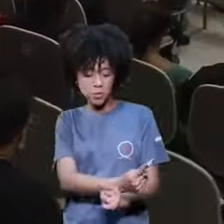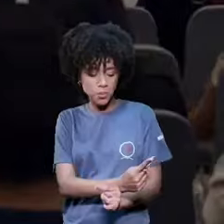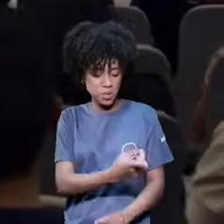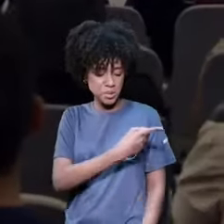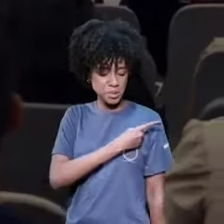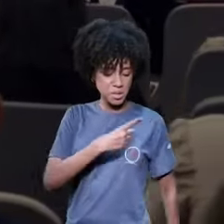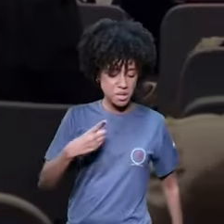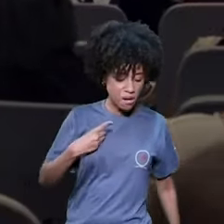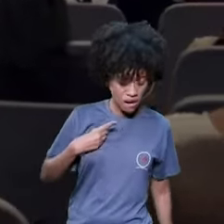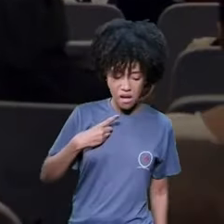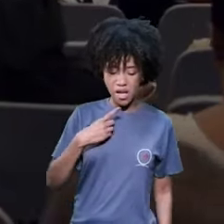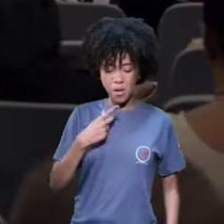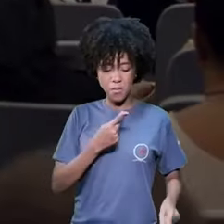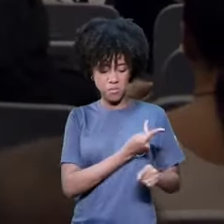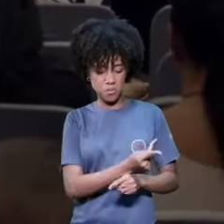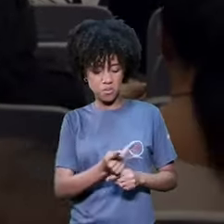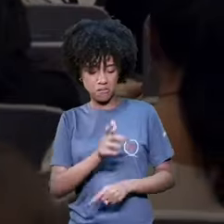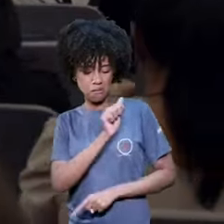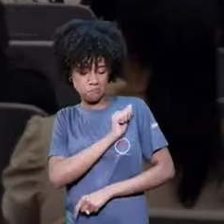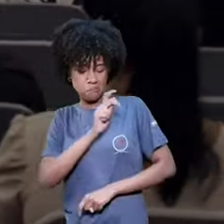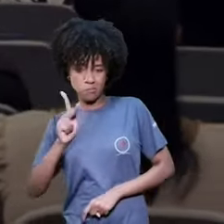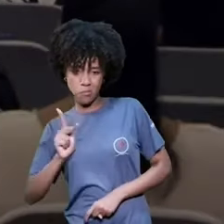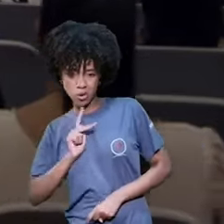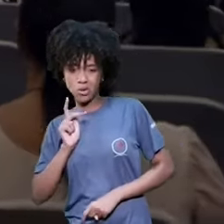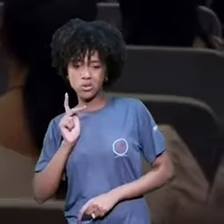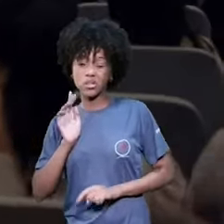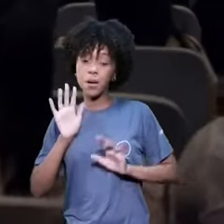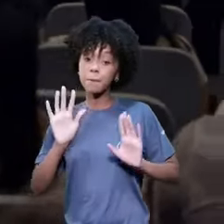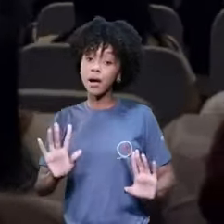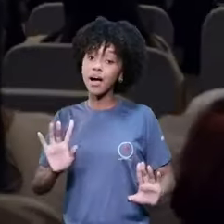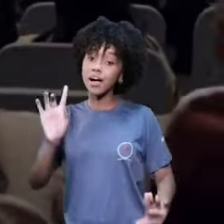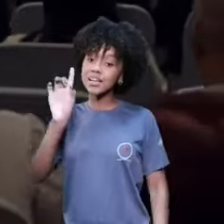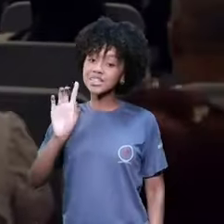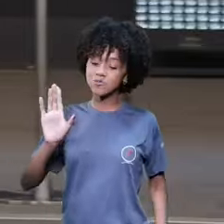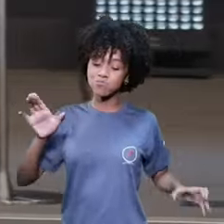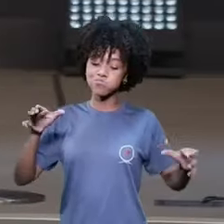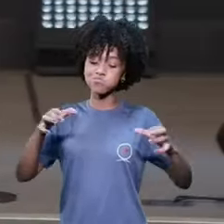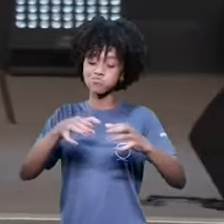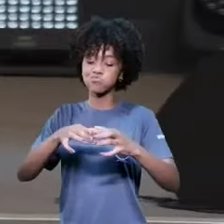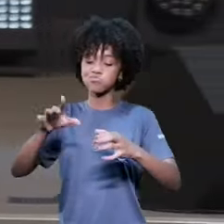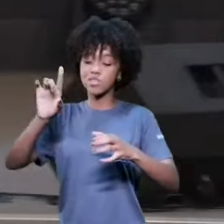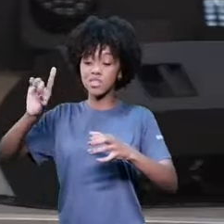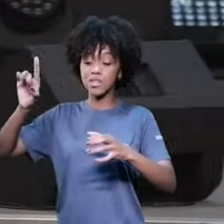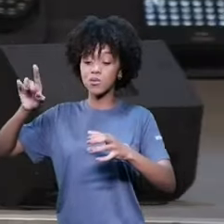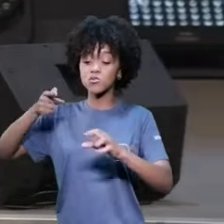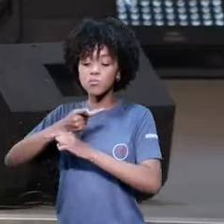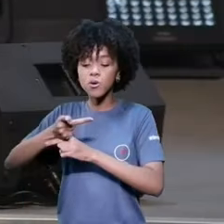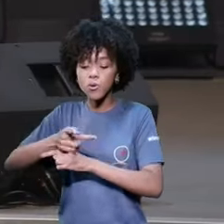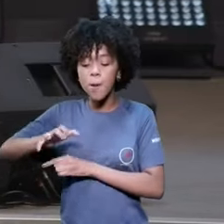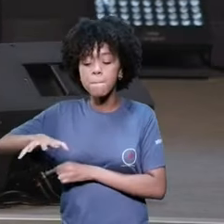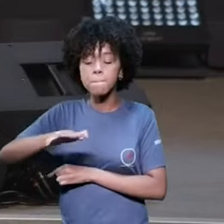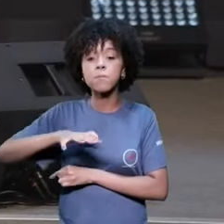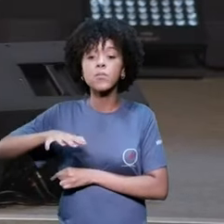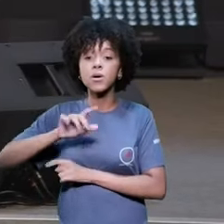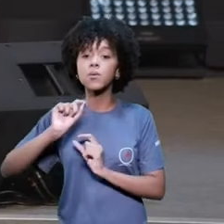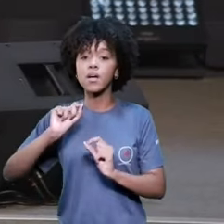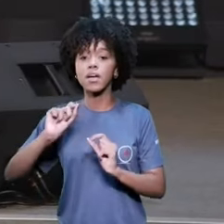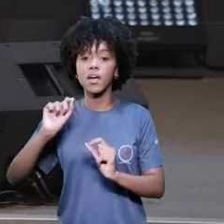atrás de presbítero, de evangelista, de músico, mas tem uma classe na Bíblia que Deus procura, os